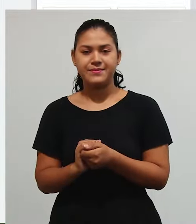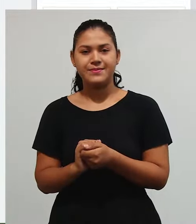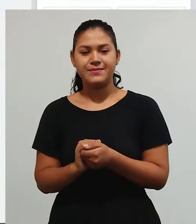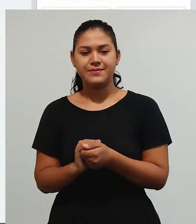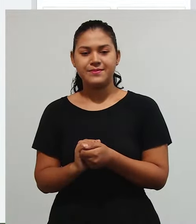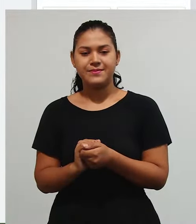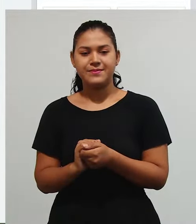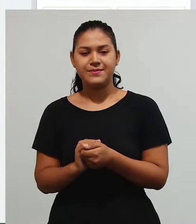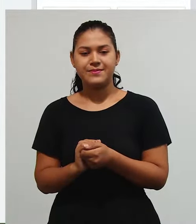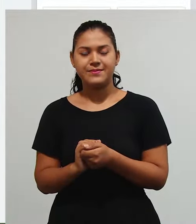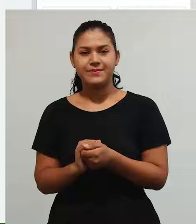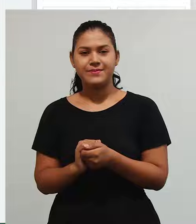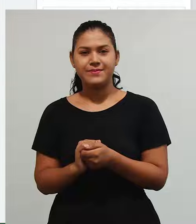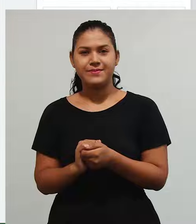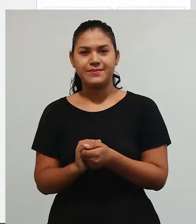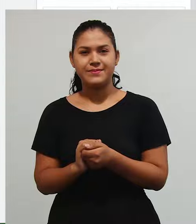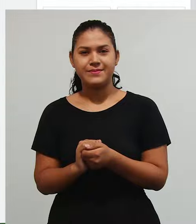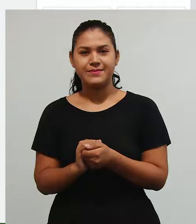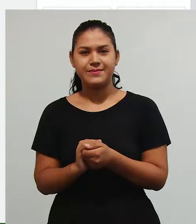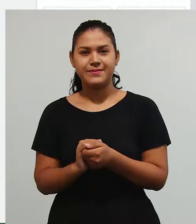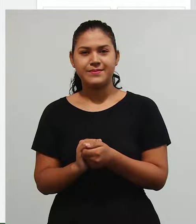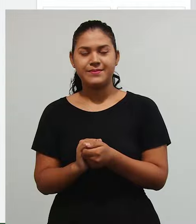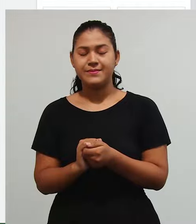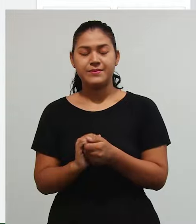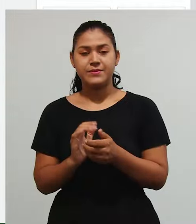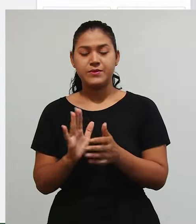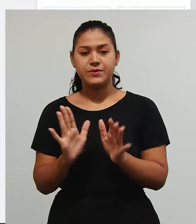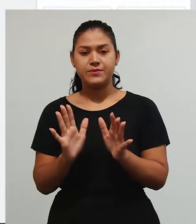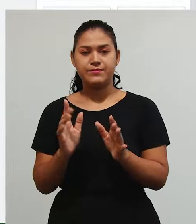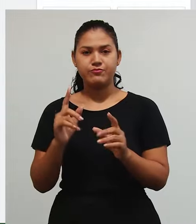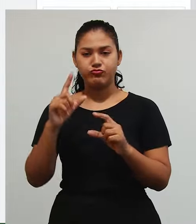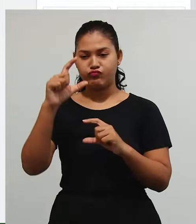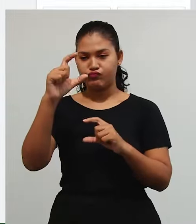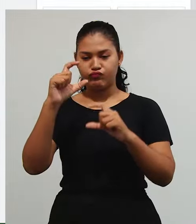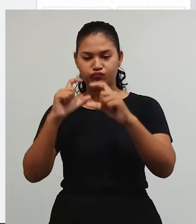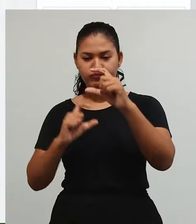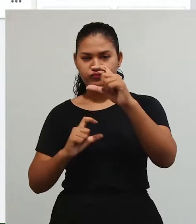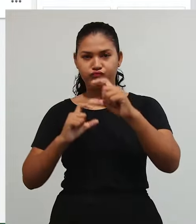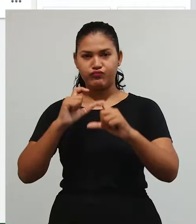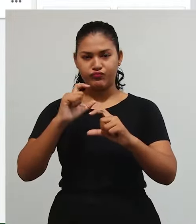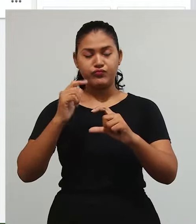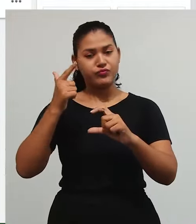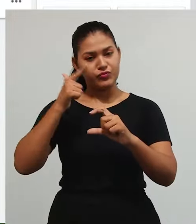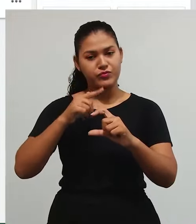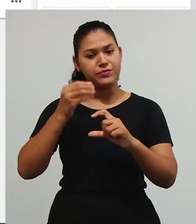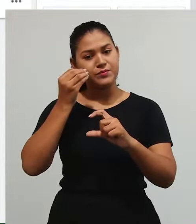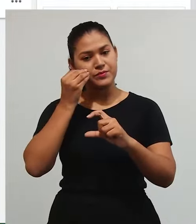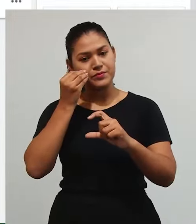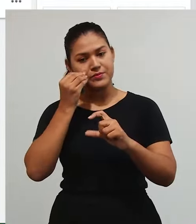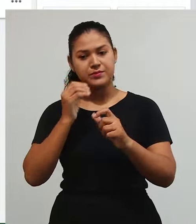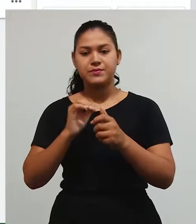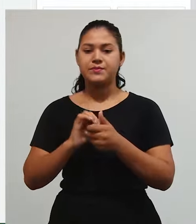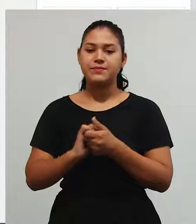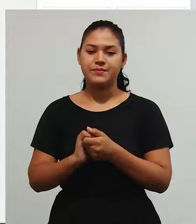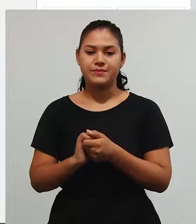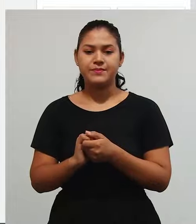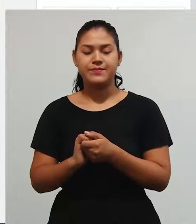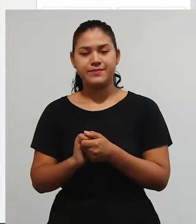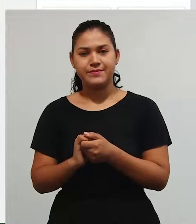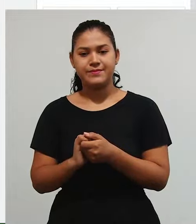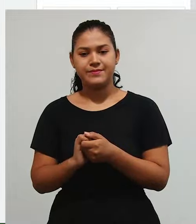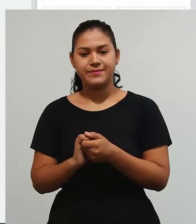Opa, demais, meu Deus. Vamos lá. Vamos tentar aqui de novo. Só pra gente ver aqui. Então, eu vou colocar aqui,